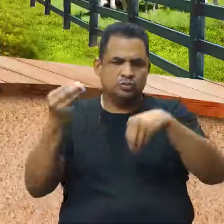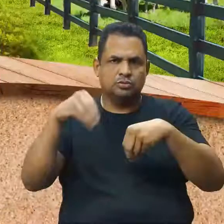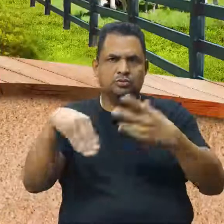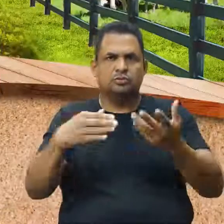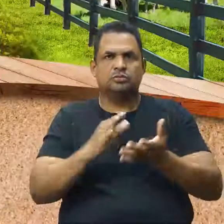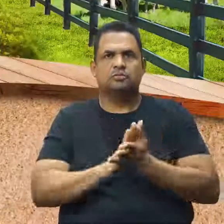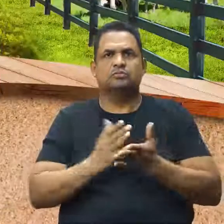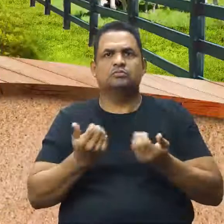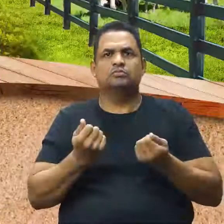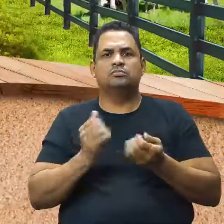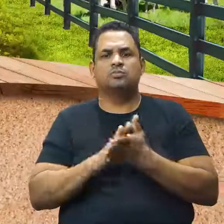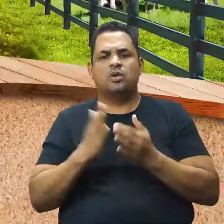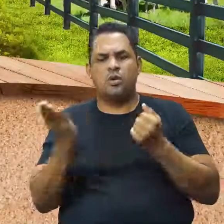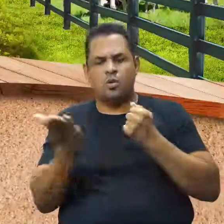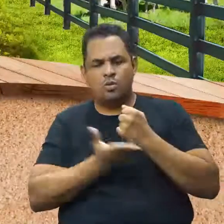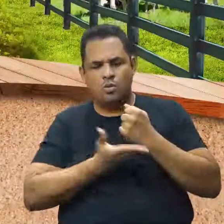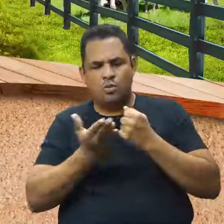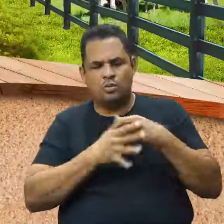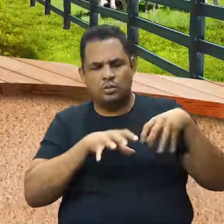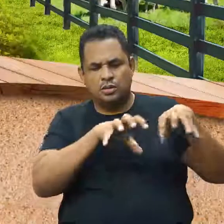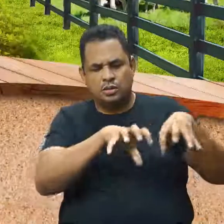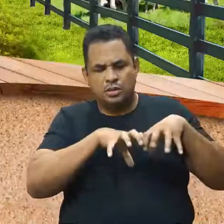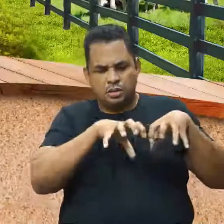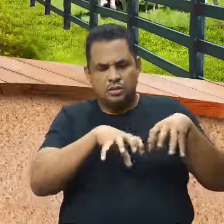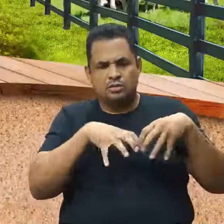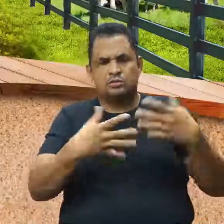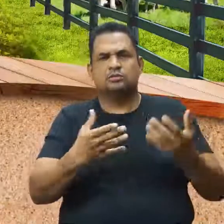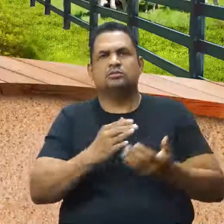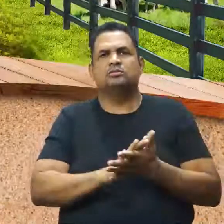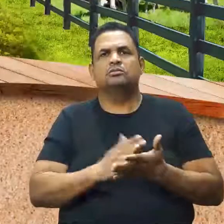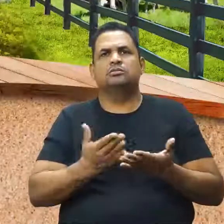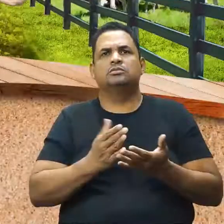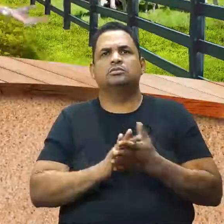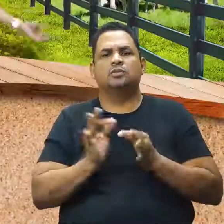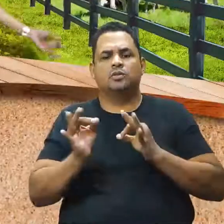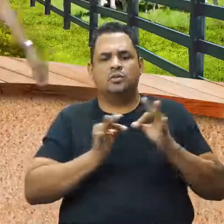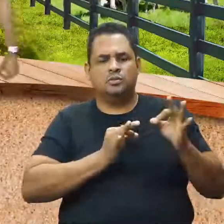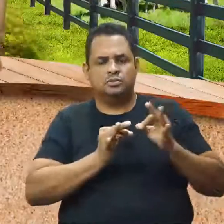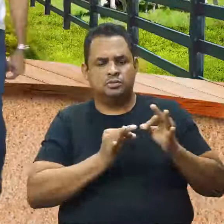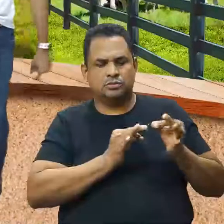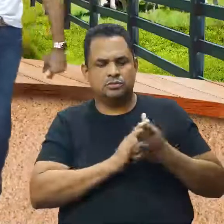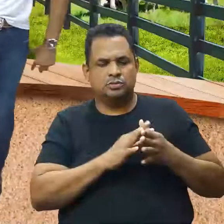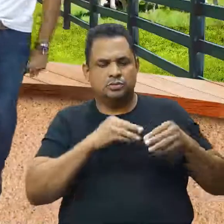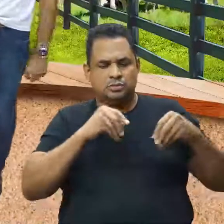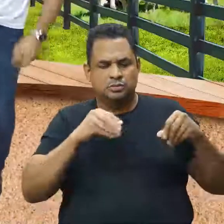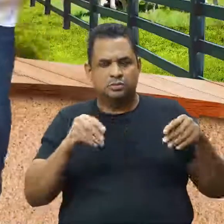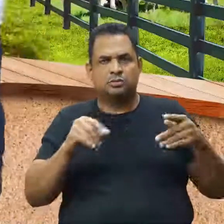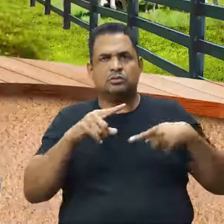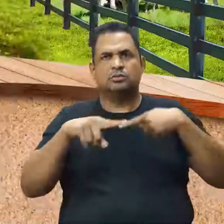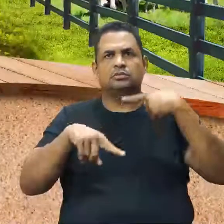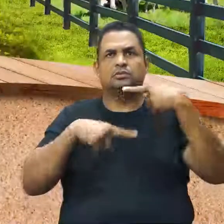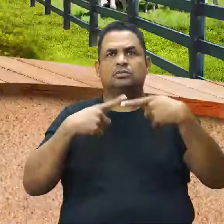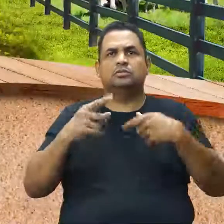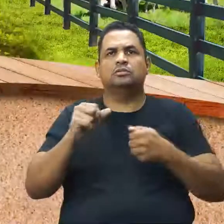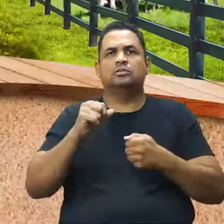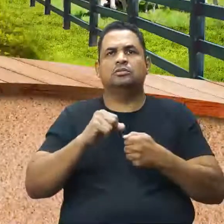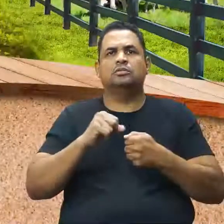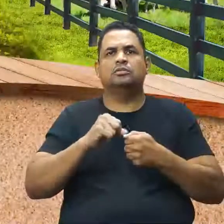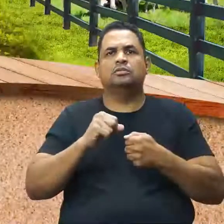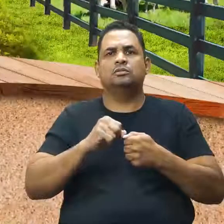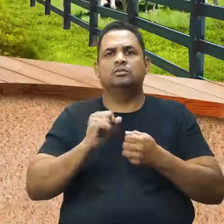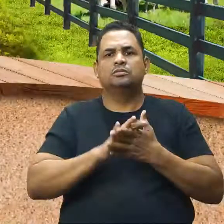Tudo poda, aração, gradagem, preparo da terra, depois fazer produção